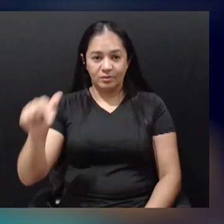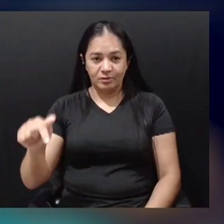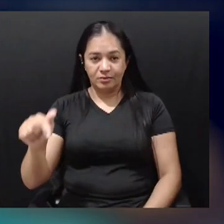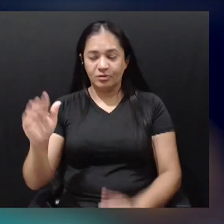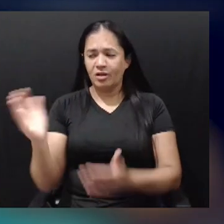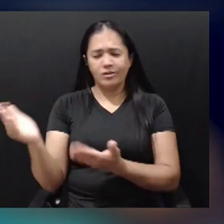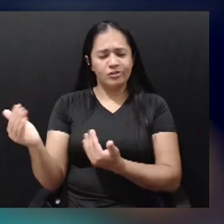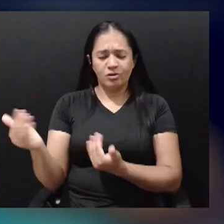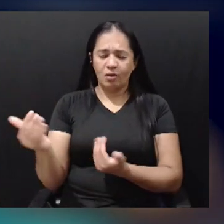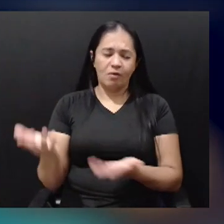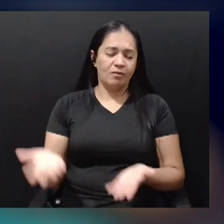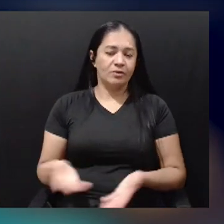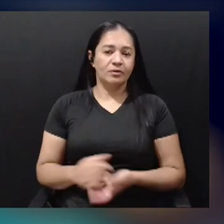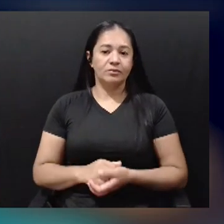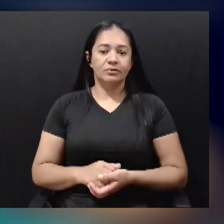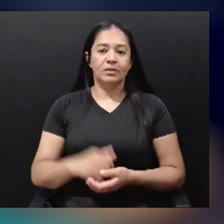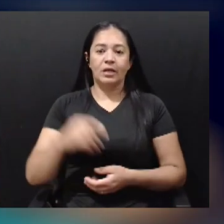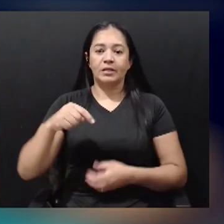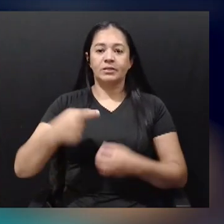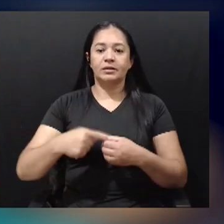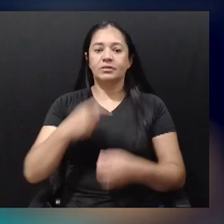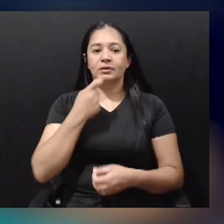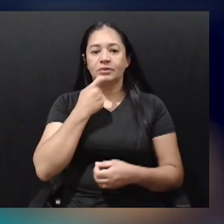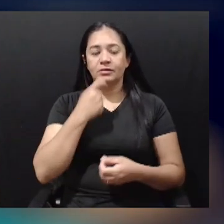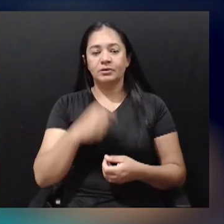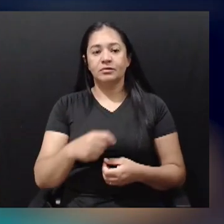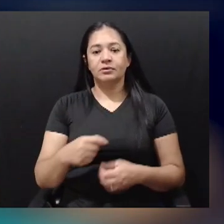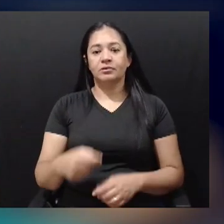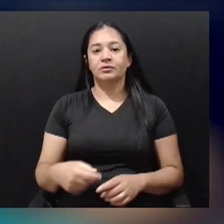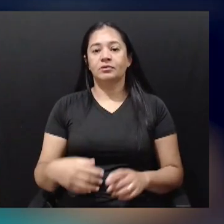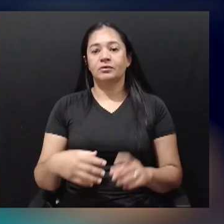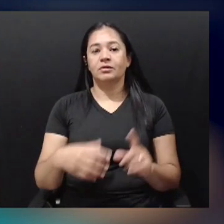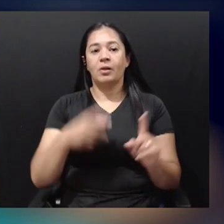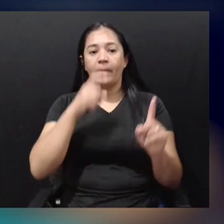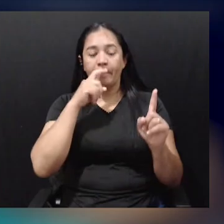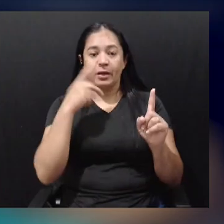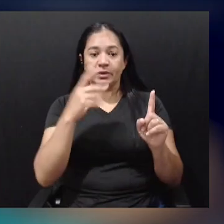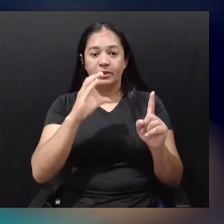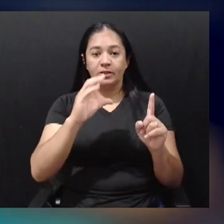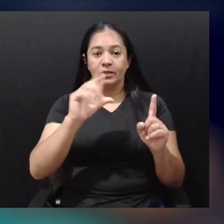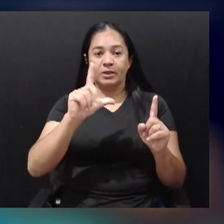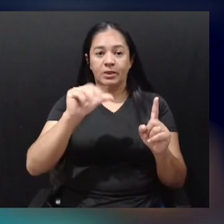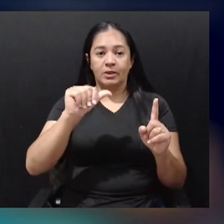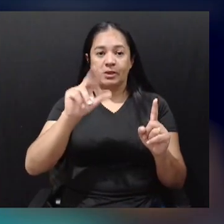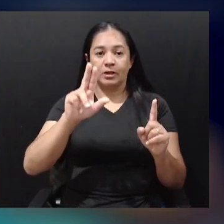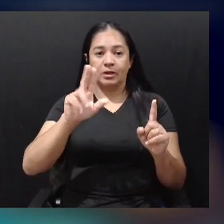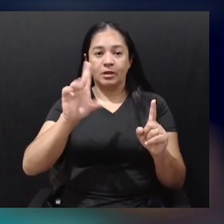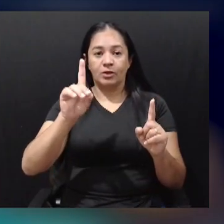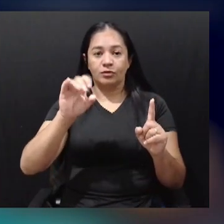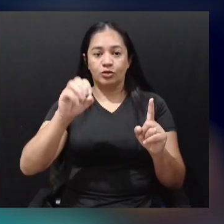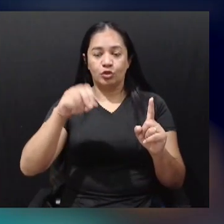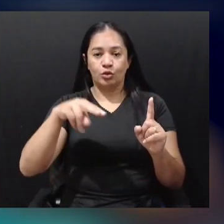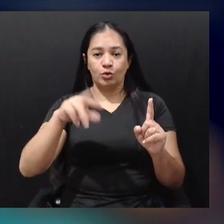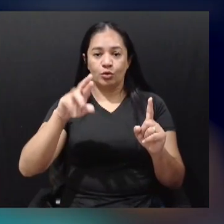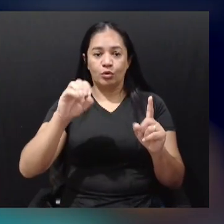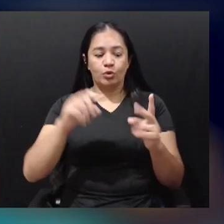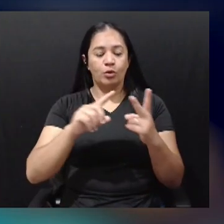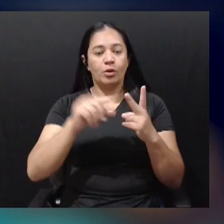em Campinas, filho de Claudionor Cardoso de Moura e Maria das Graças Prates de